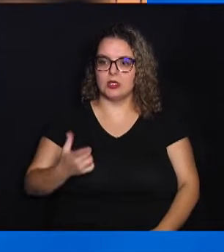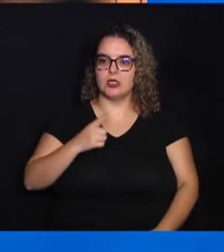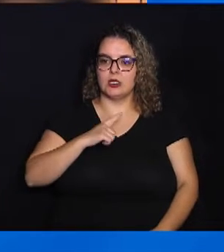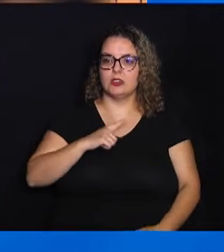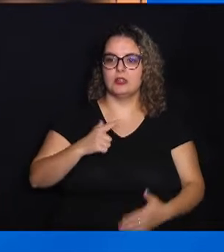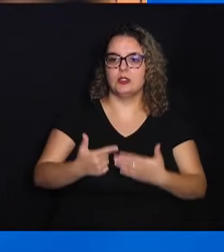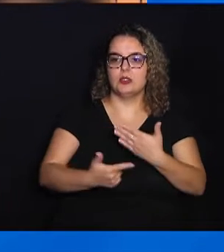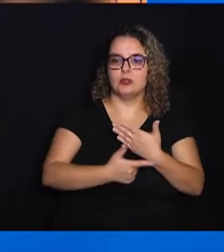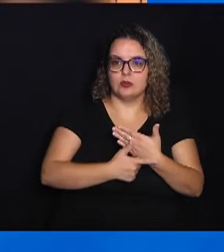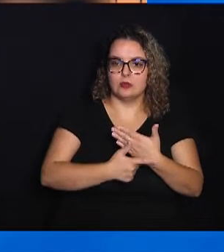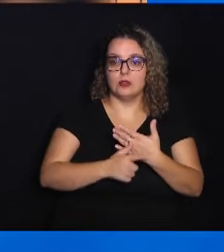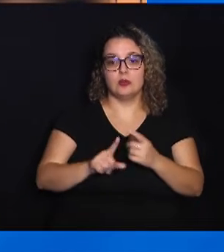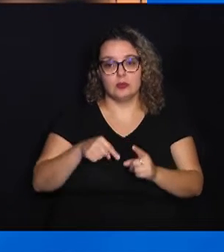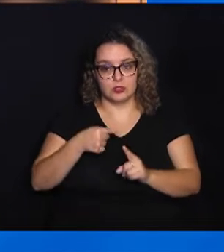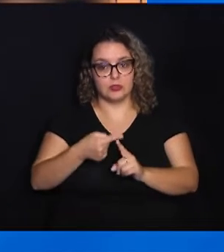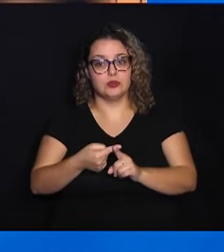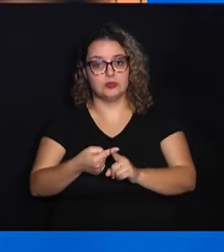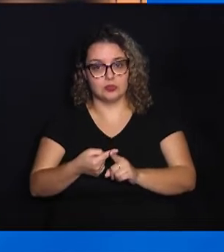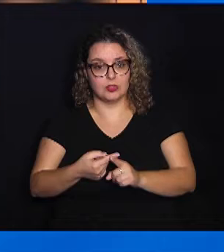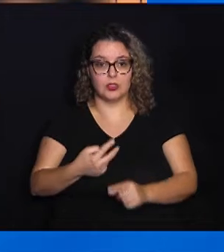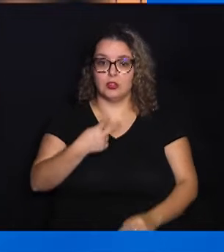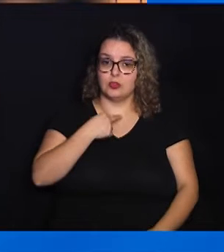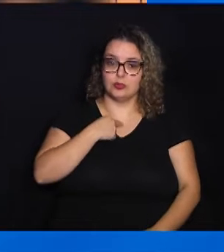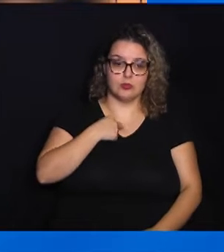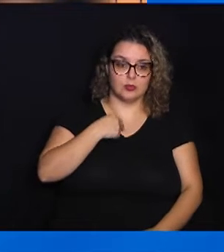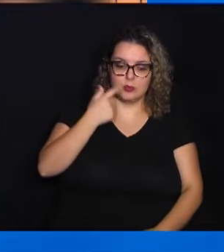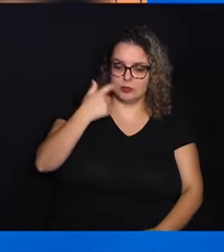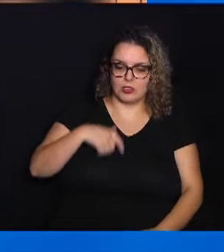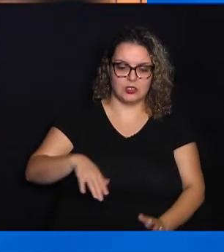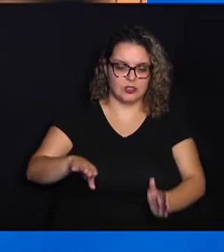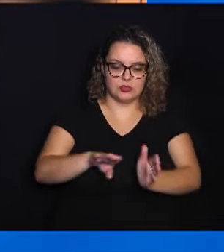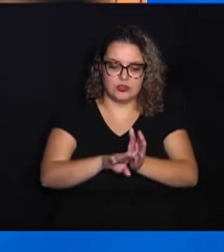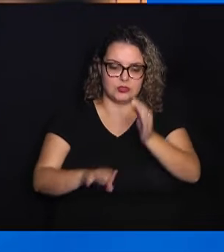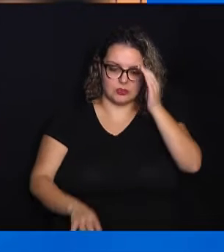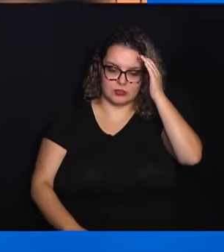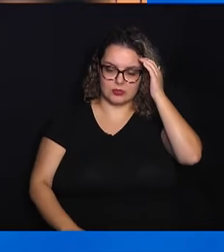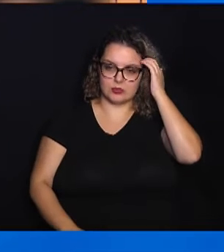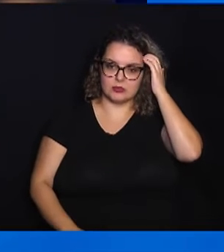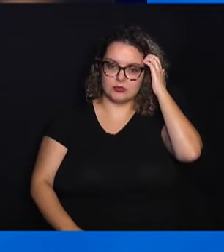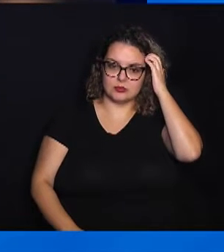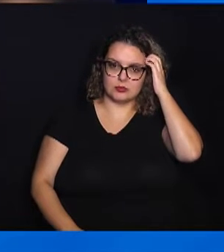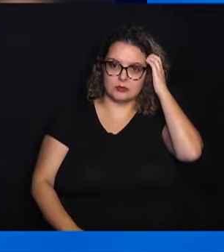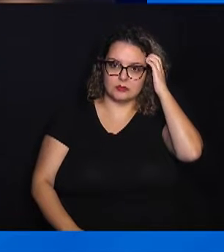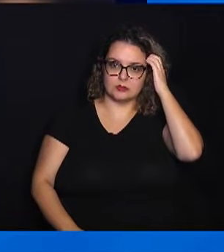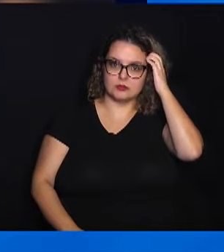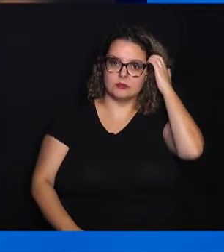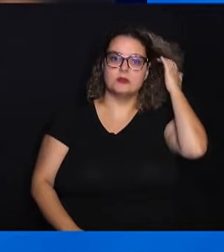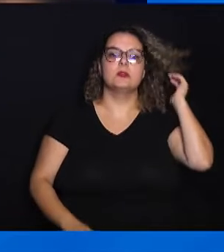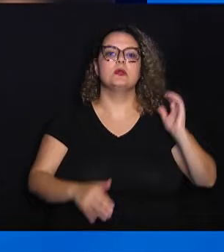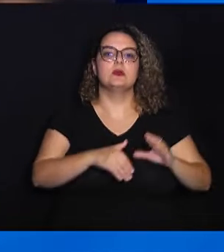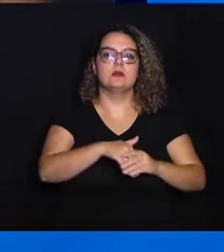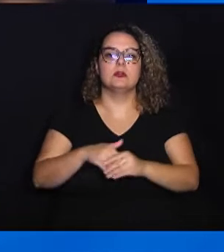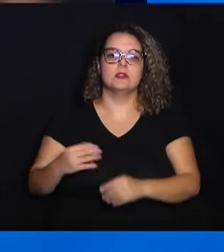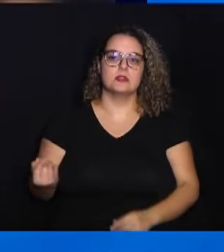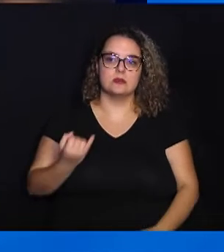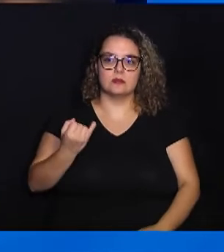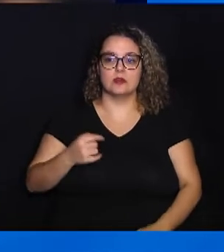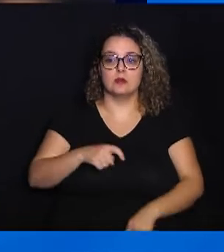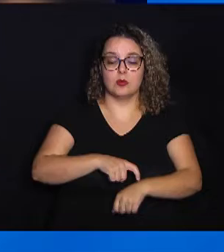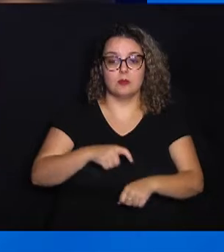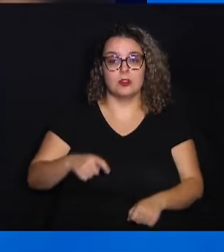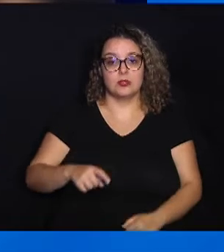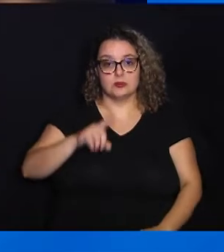papel positivo. Eu não poderia ser uma pessoa que chegasse em votações importantes, em momentos decisivos, em coisas